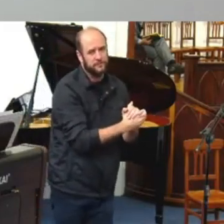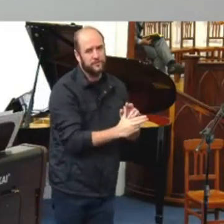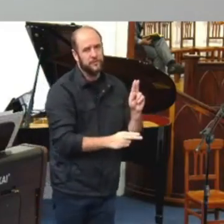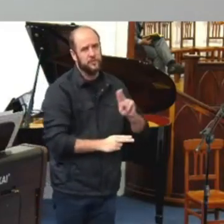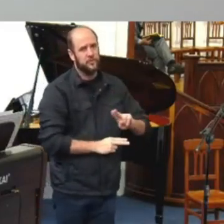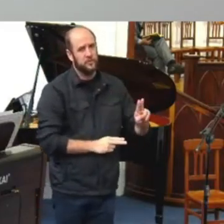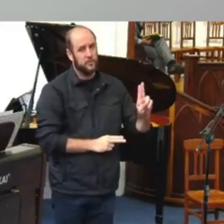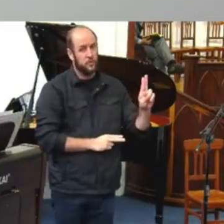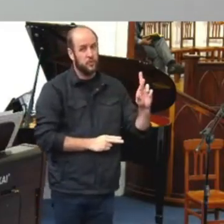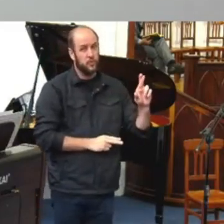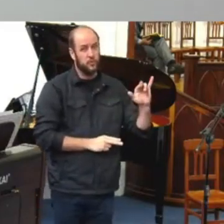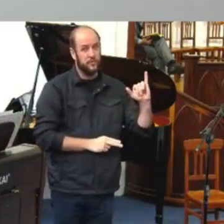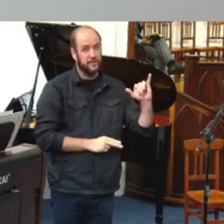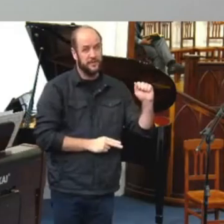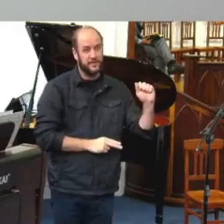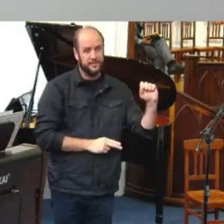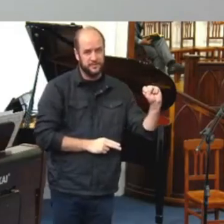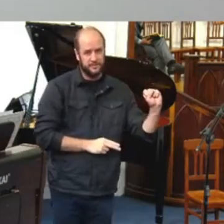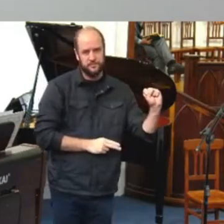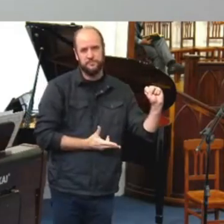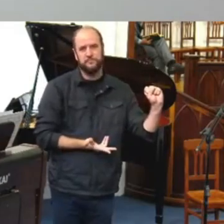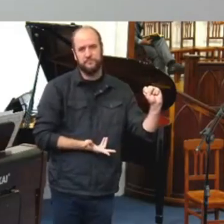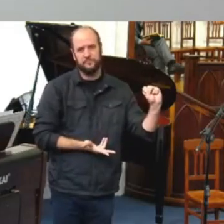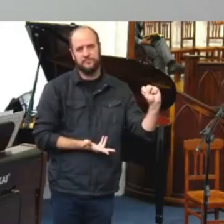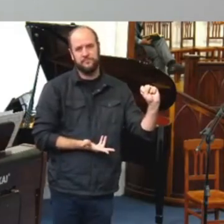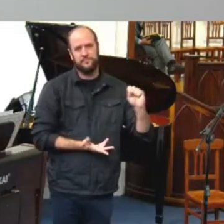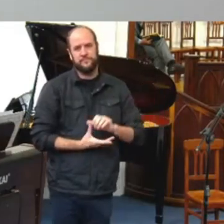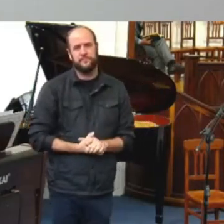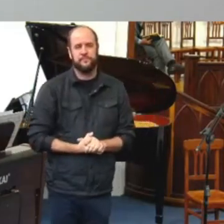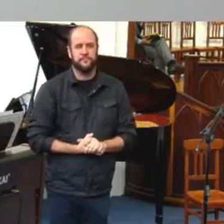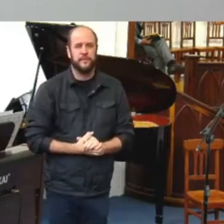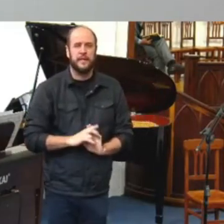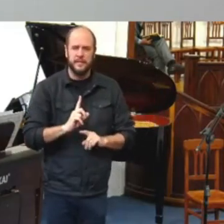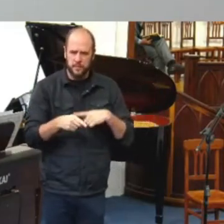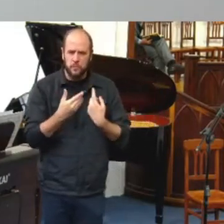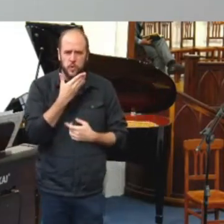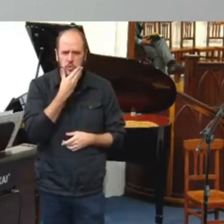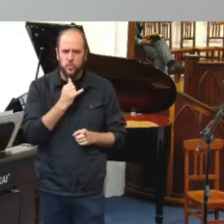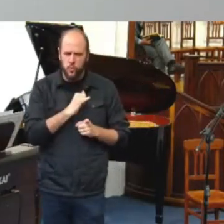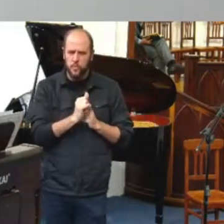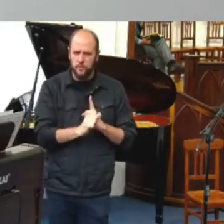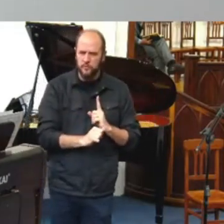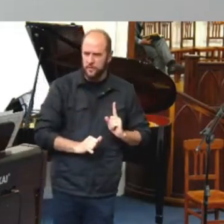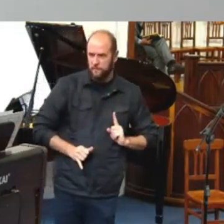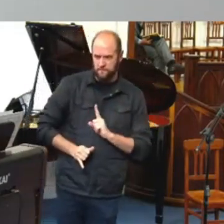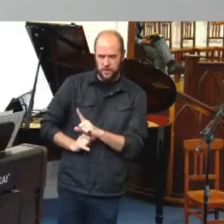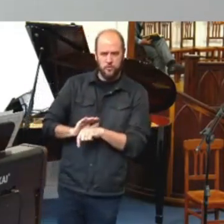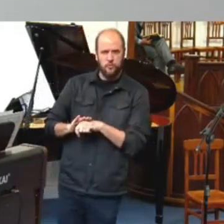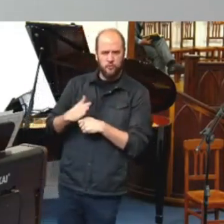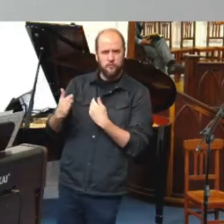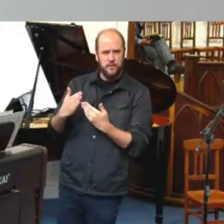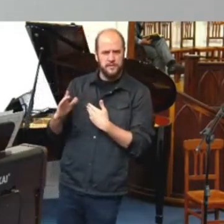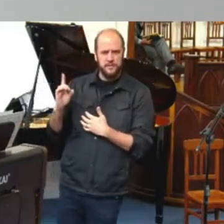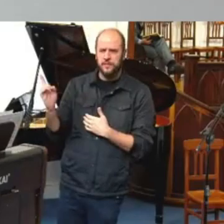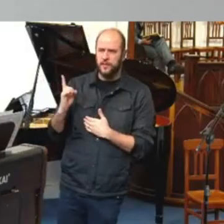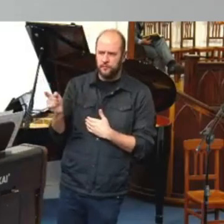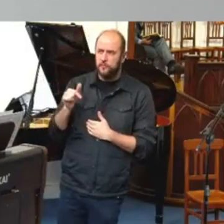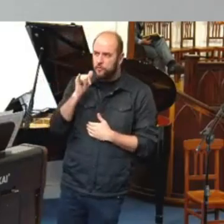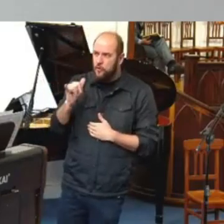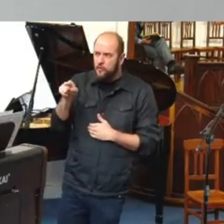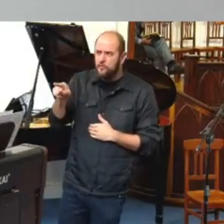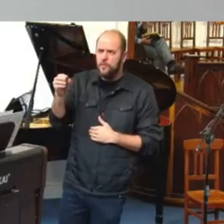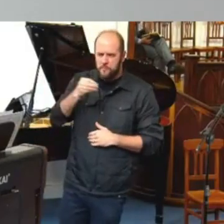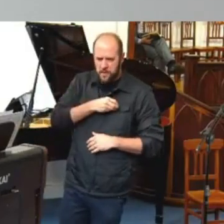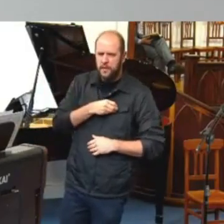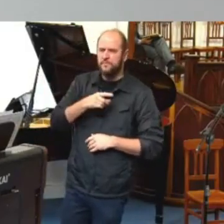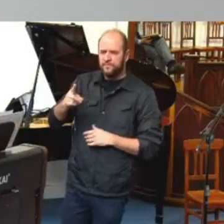Batseba. E quando ele foi confrontado pelo profeta Natã, de que ele era aquela pessoa da